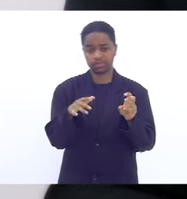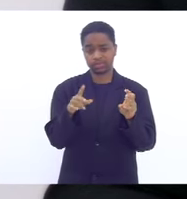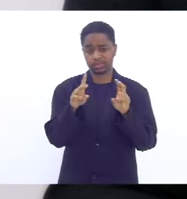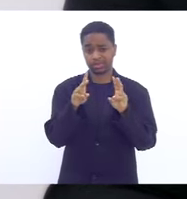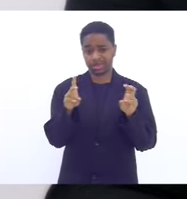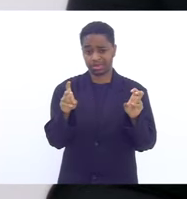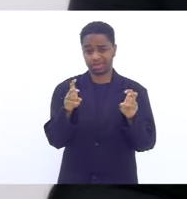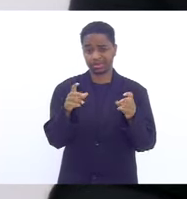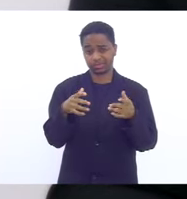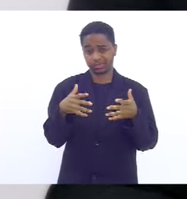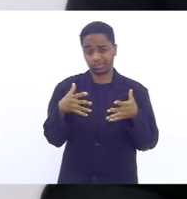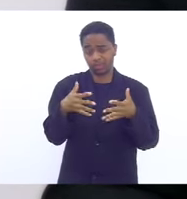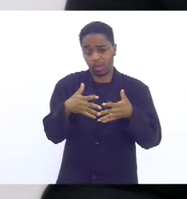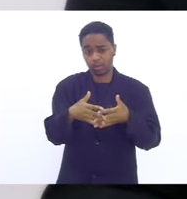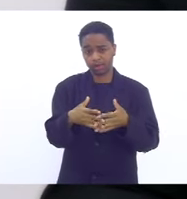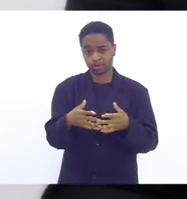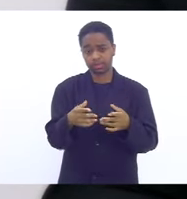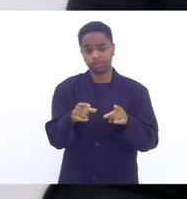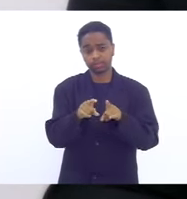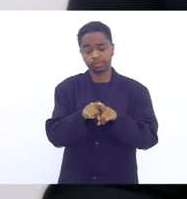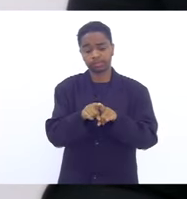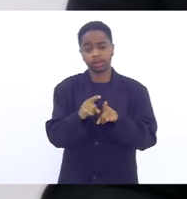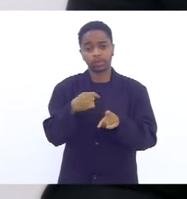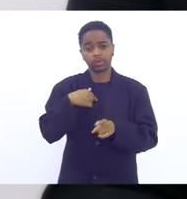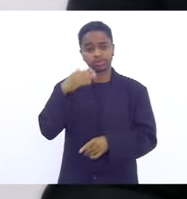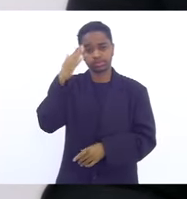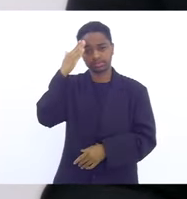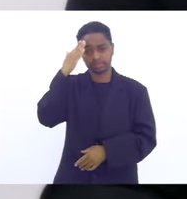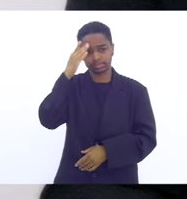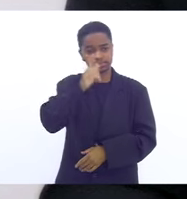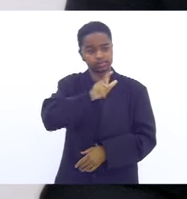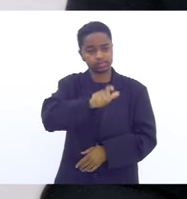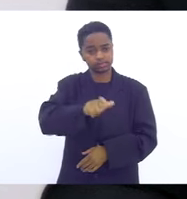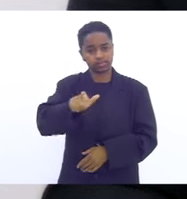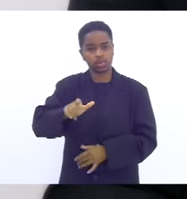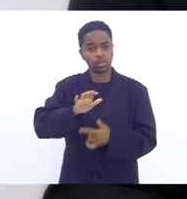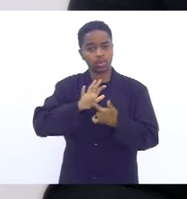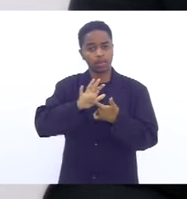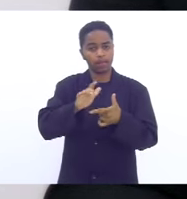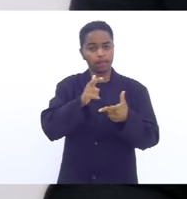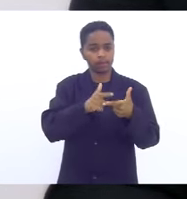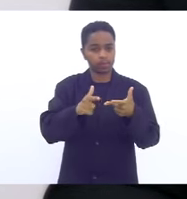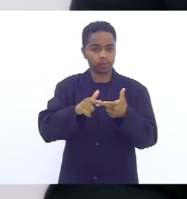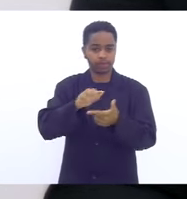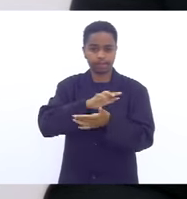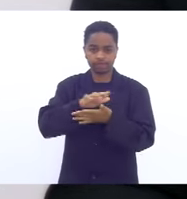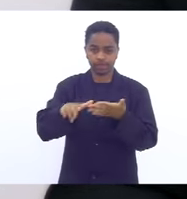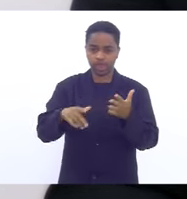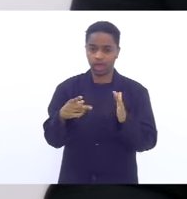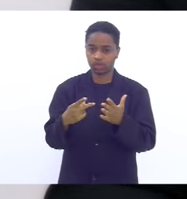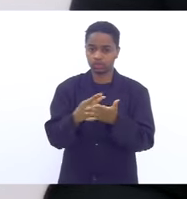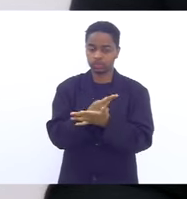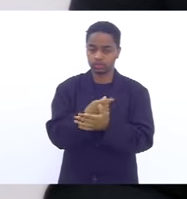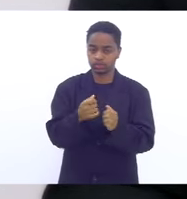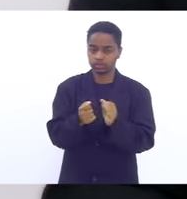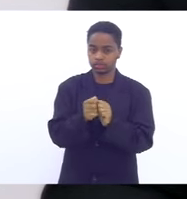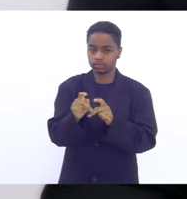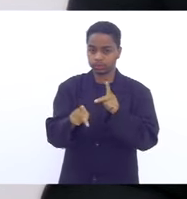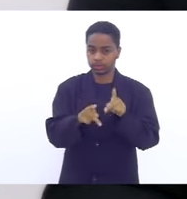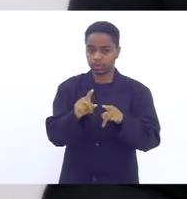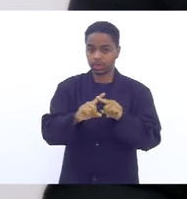complexa. Sabia que meus colegas trariam muitos problemas que aconteceram na ponta, mas eu queria